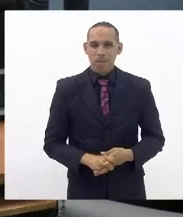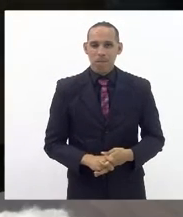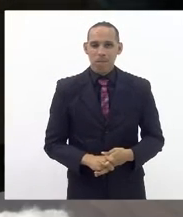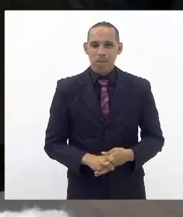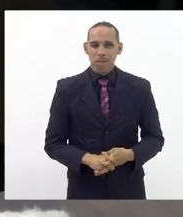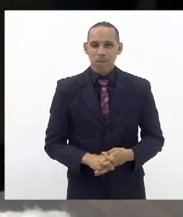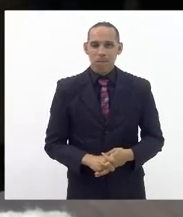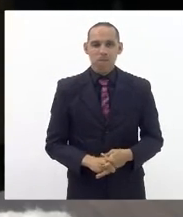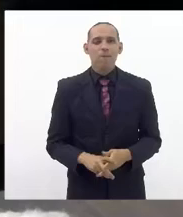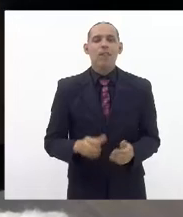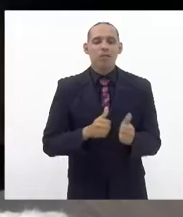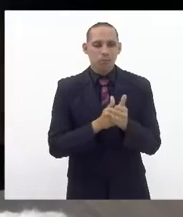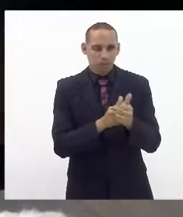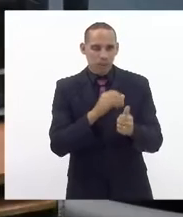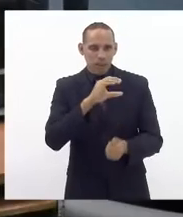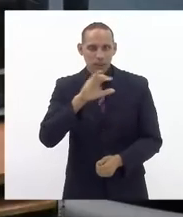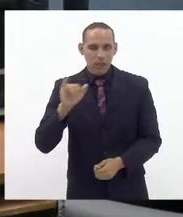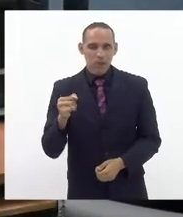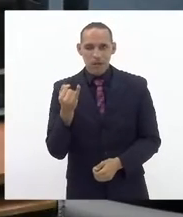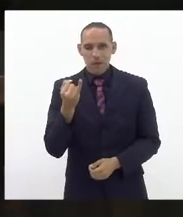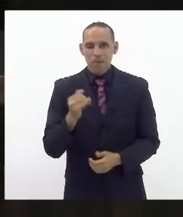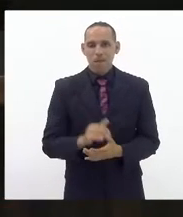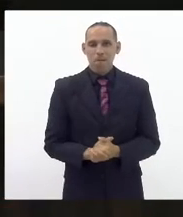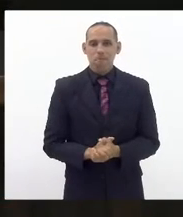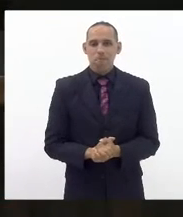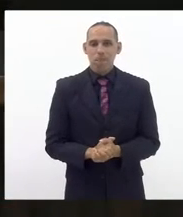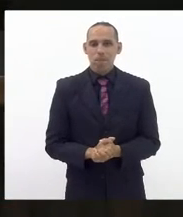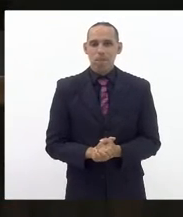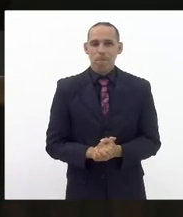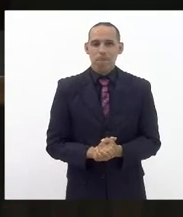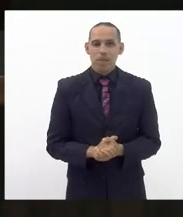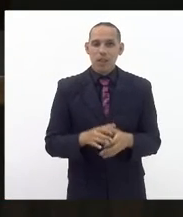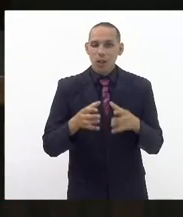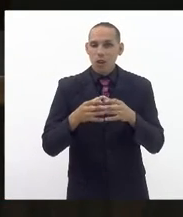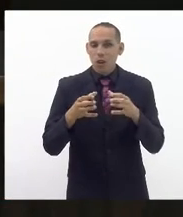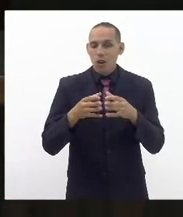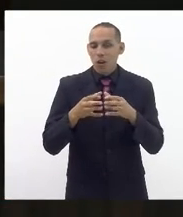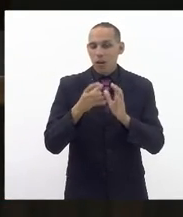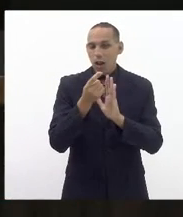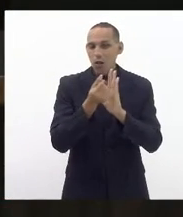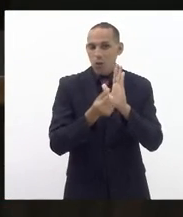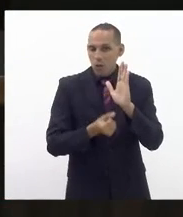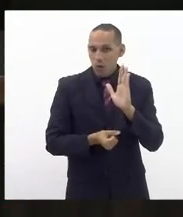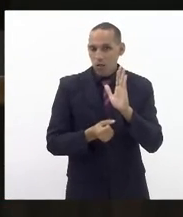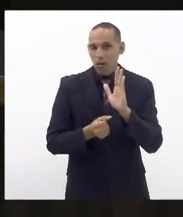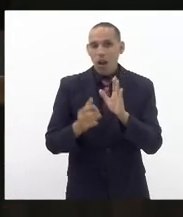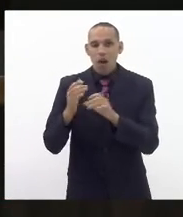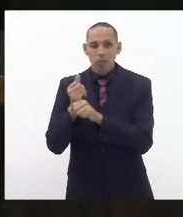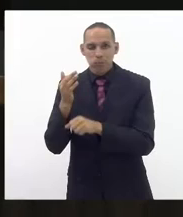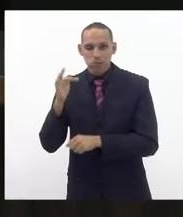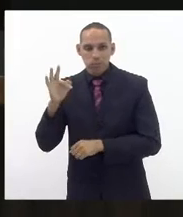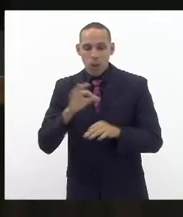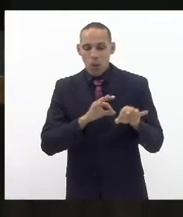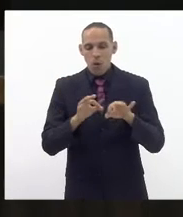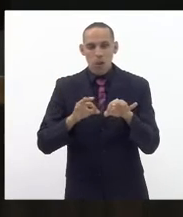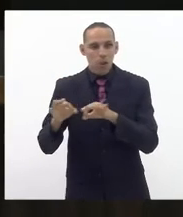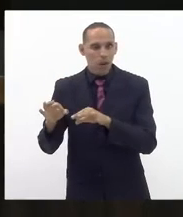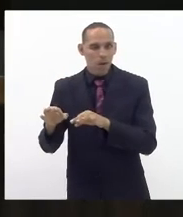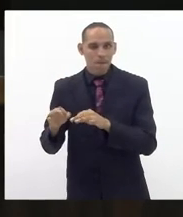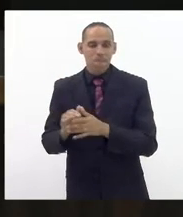Acompanho o parecer da CCJ. Pela Comissão de Orçamento, Fiscalização Financeira e Controle,